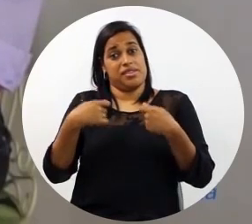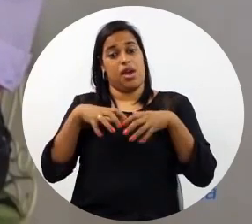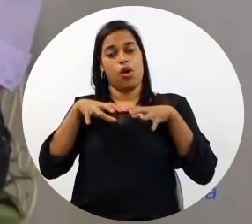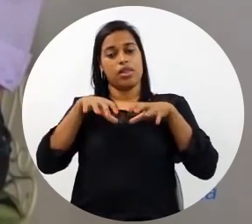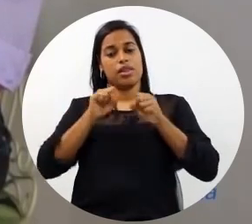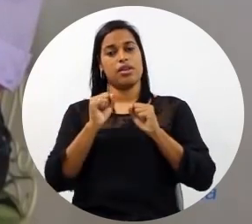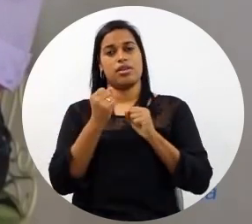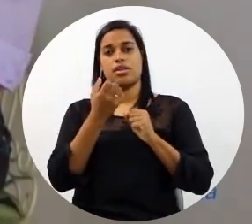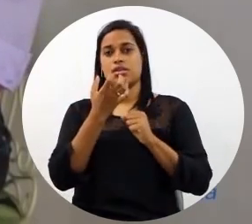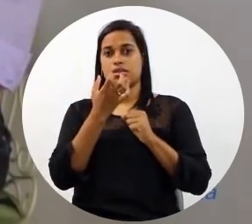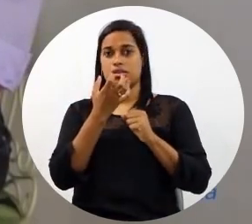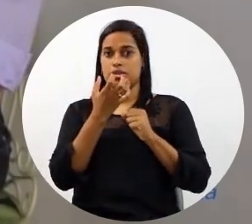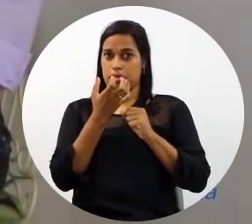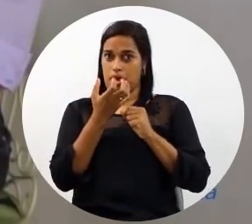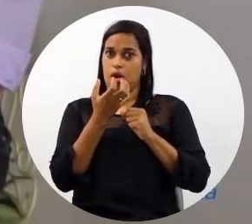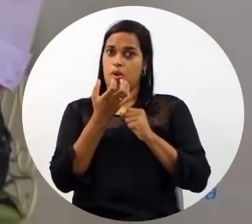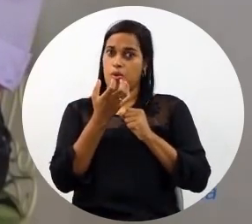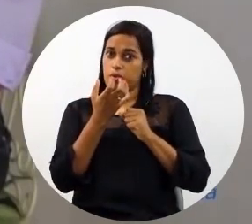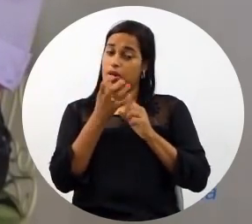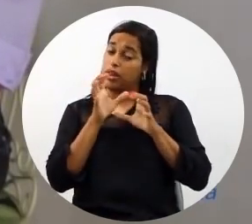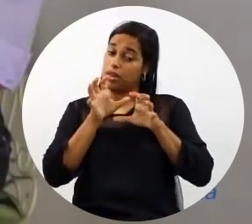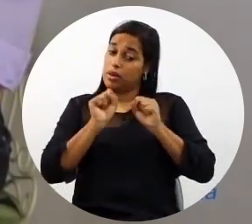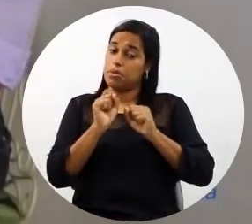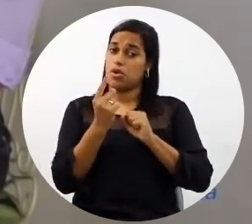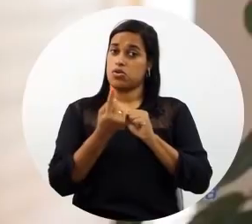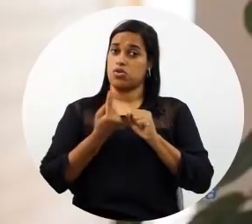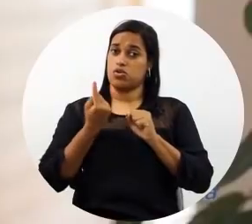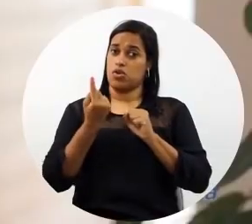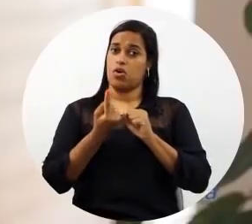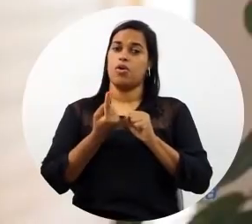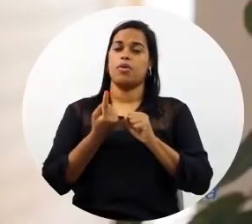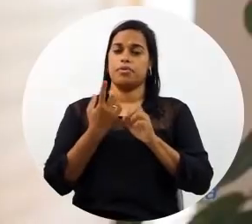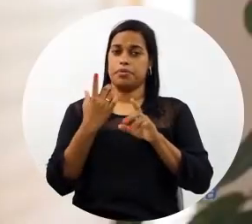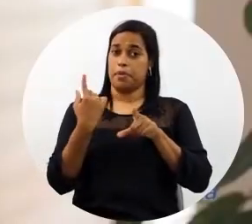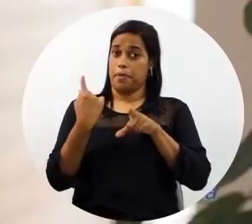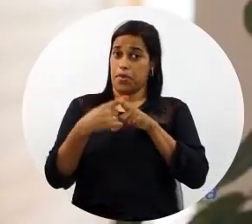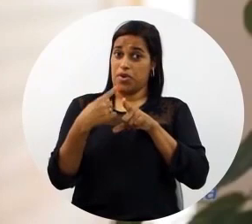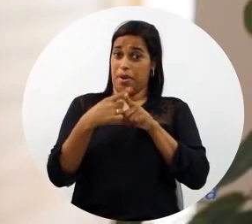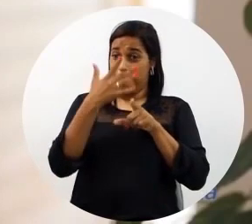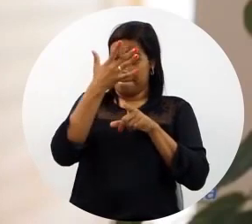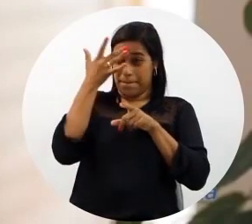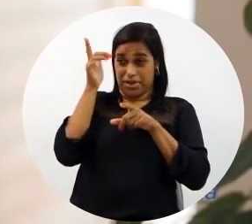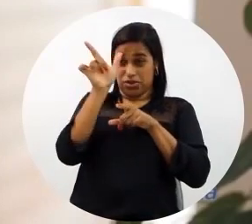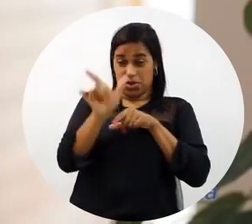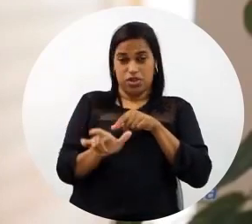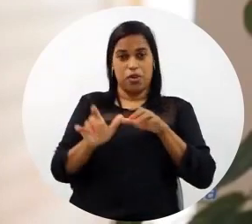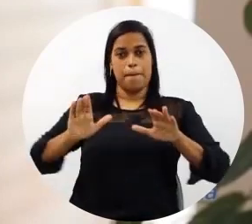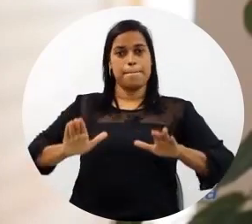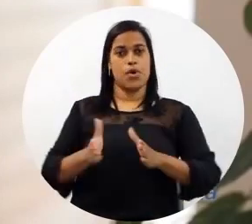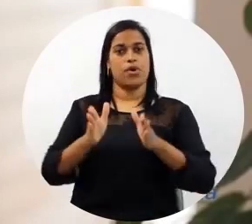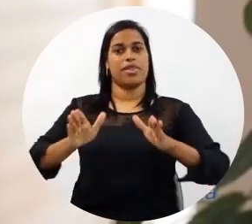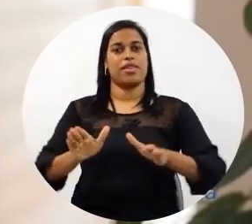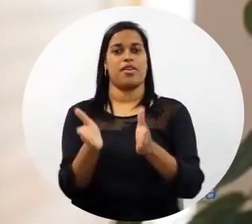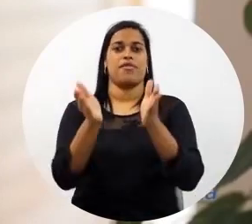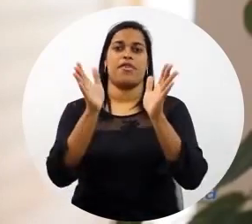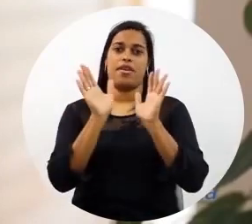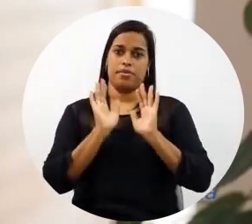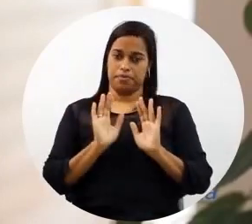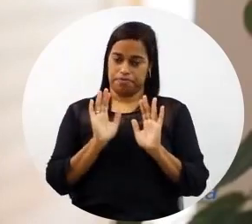animal. Quer dizer, não condiciona, não. A gente condiciona, não deve. Porque, gente, a gente motiva. Ou